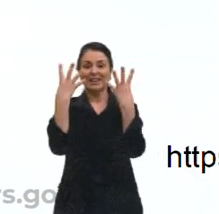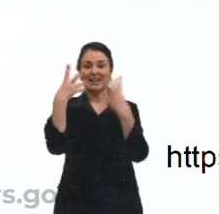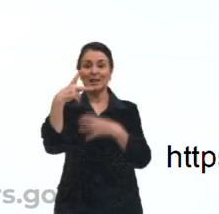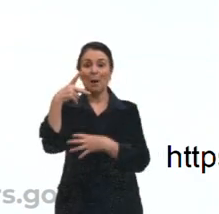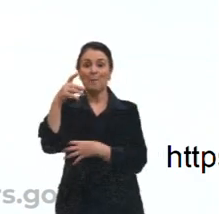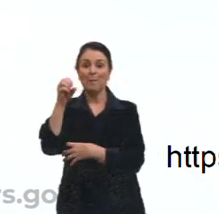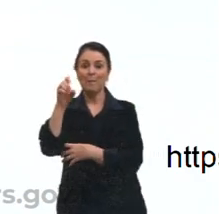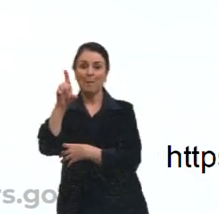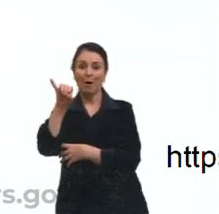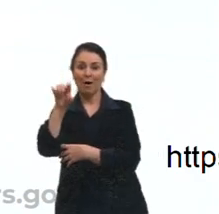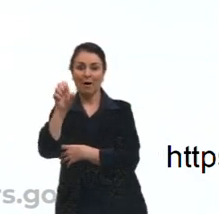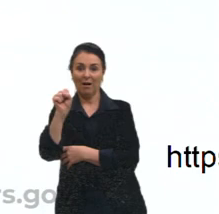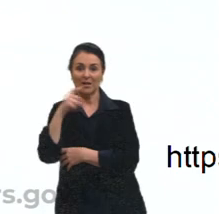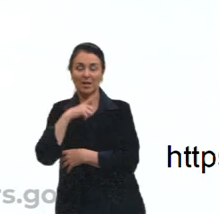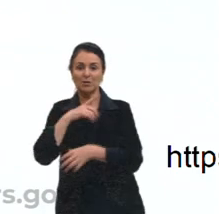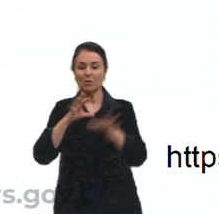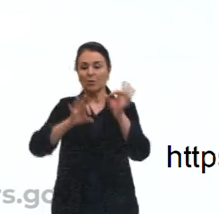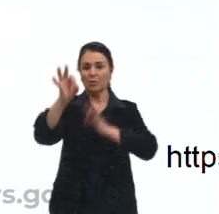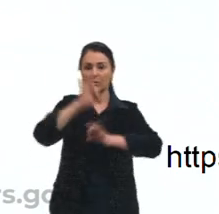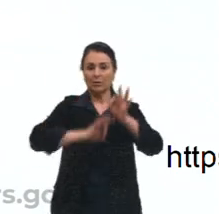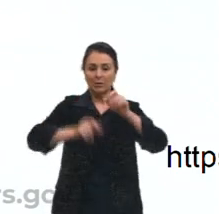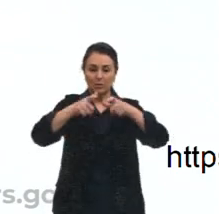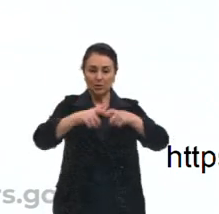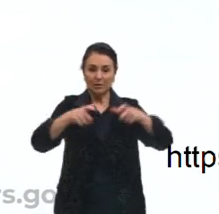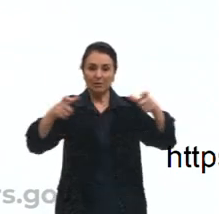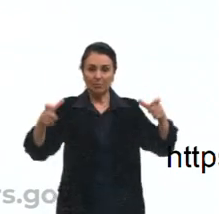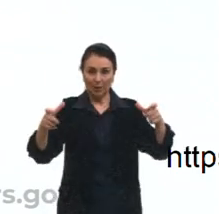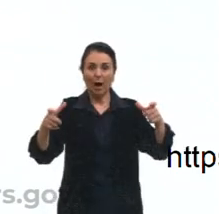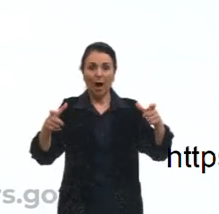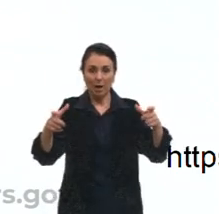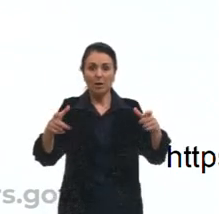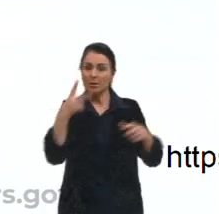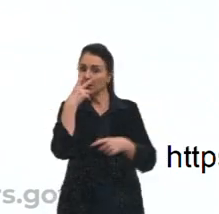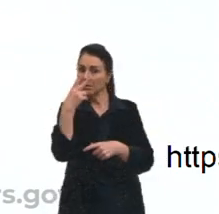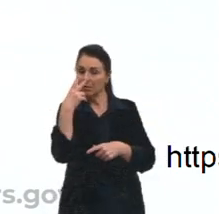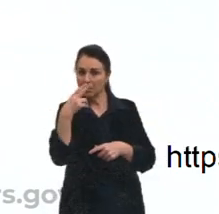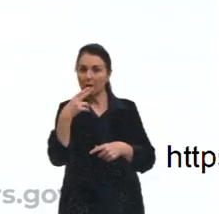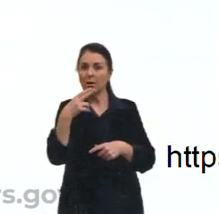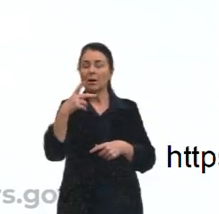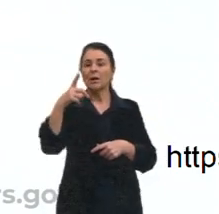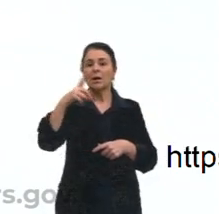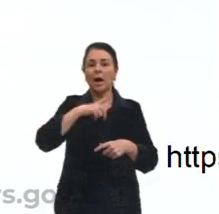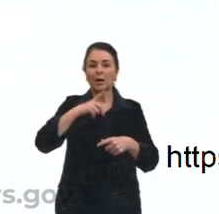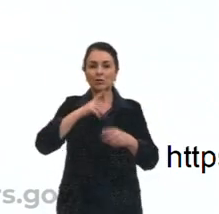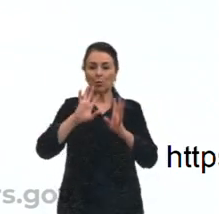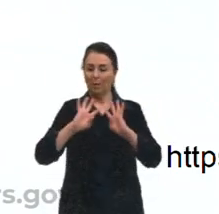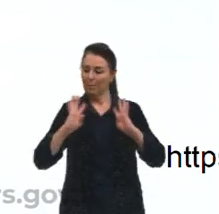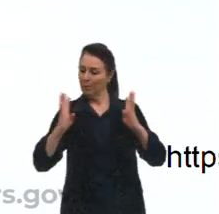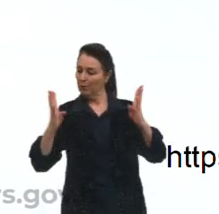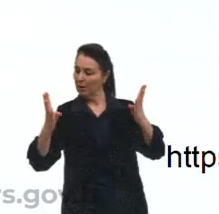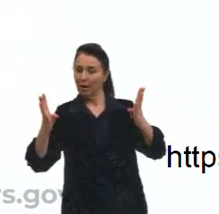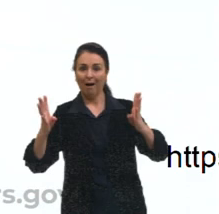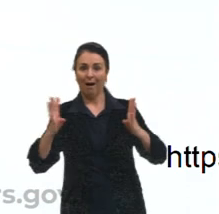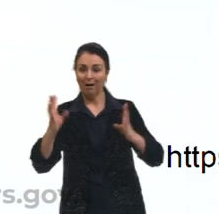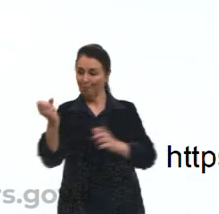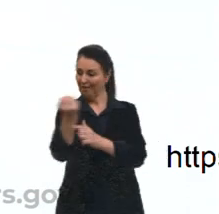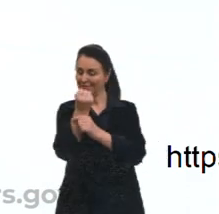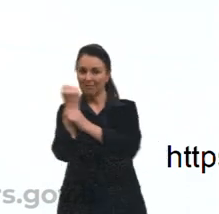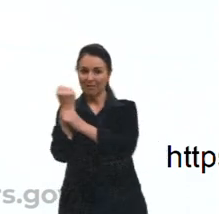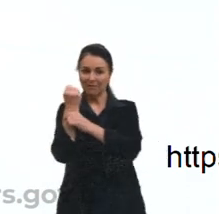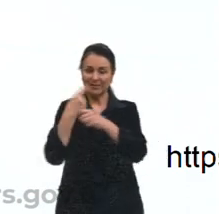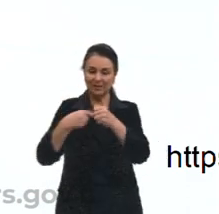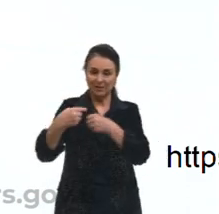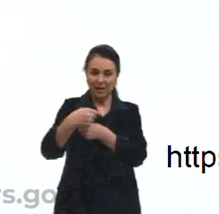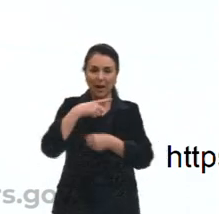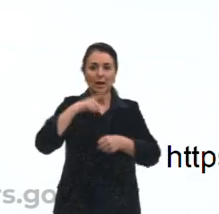certinho um uma organização e espaços incomum elas tinham muralhas que defendiam a cidade elas